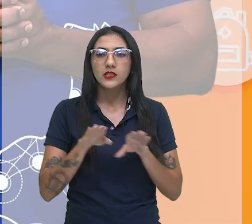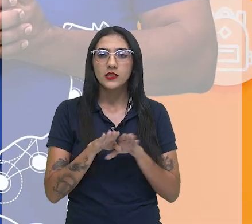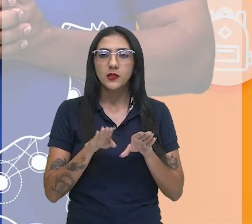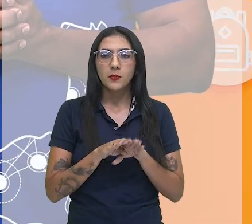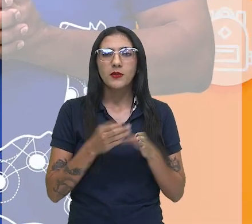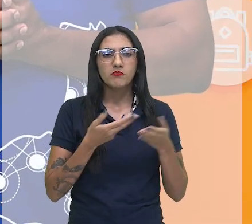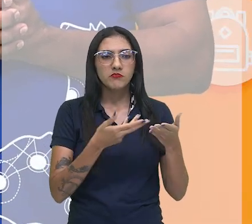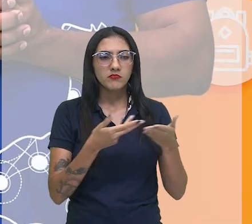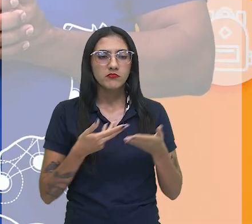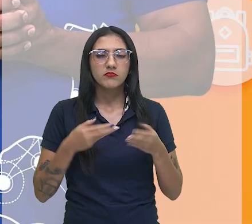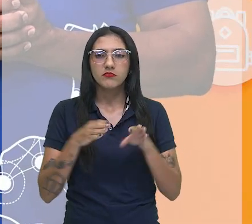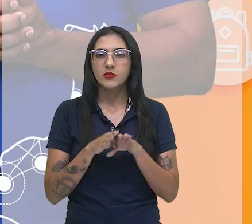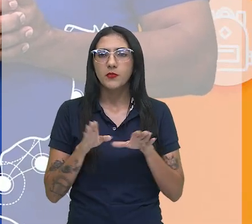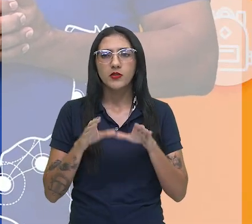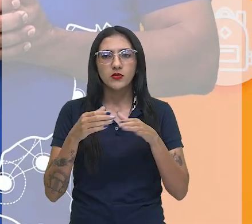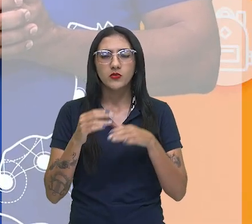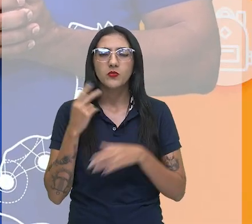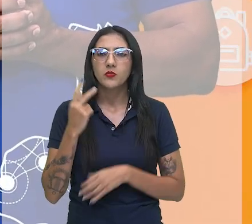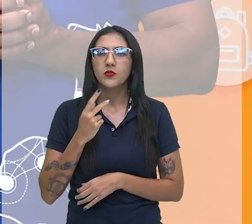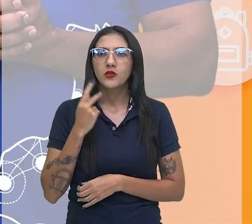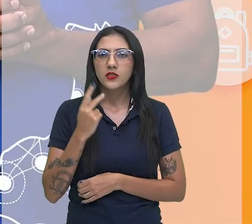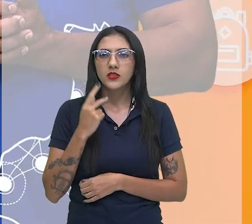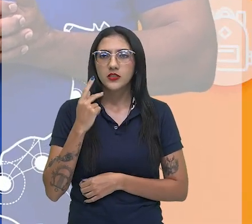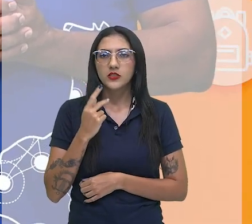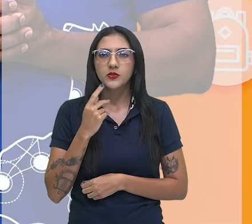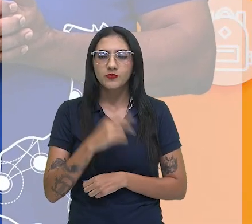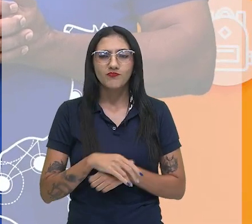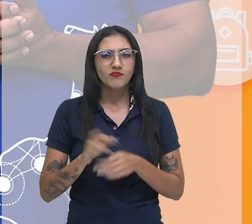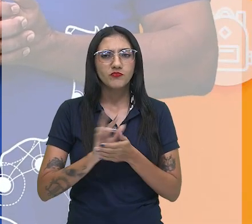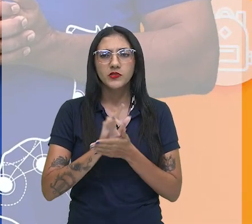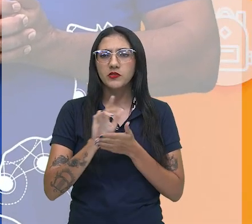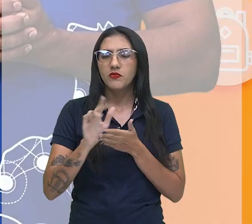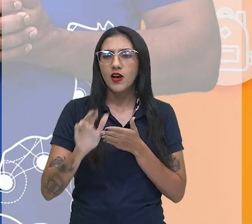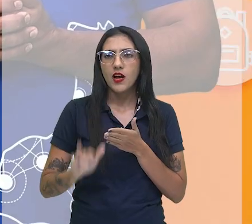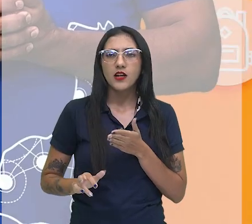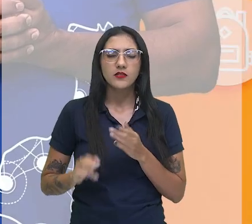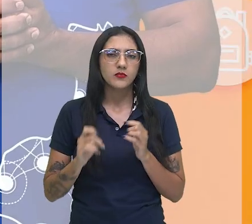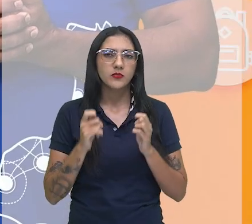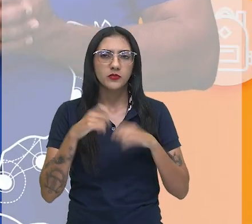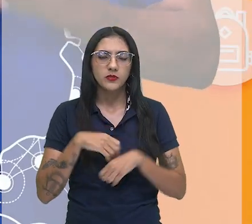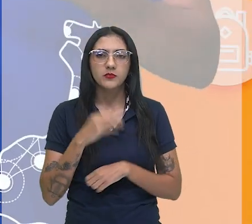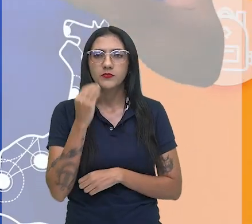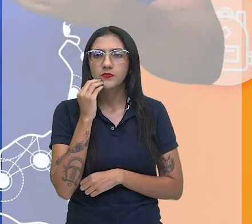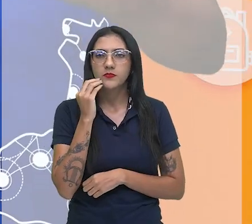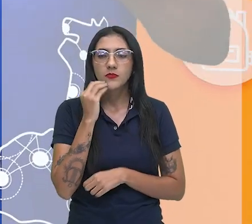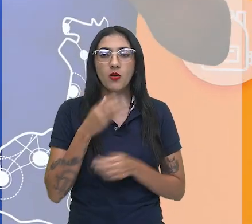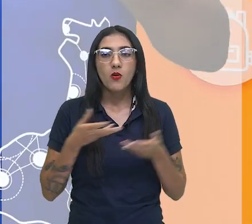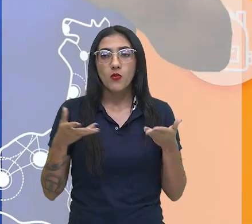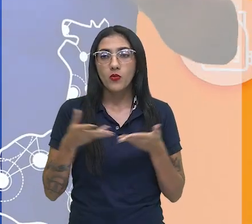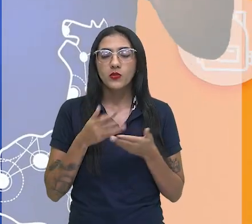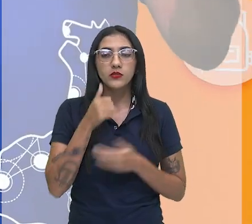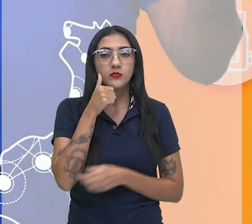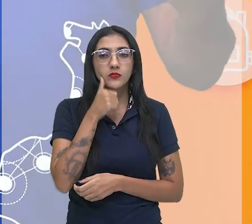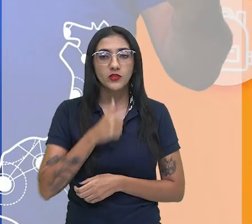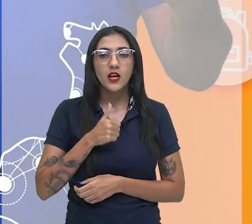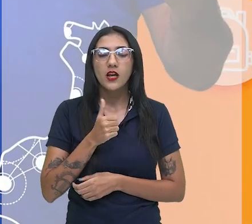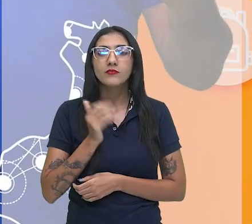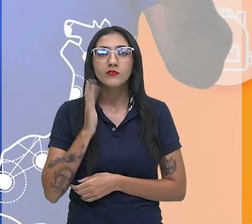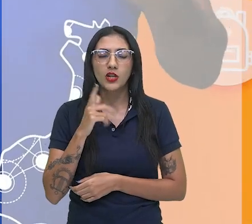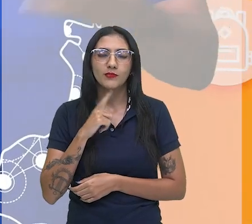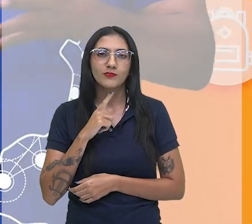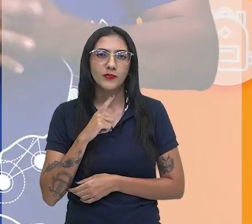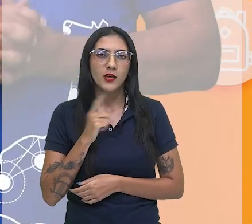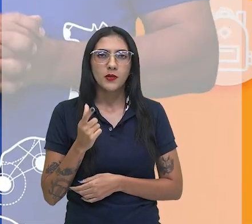participar desses movimentos políticos, né, de várias maneiras, né? Hoje a mulher já ocupou um certo espaço,